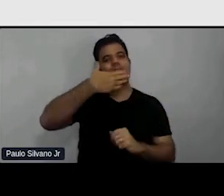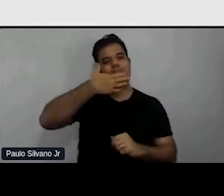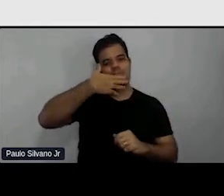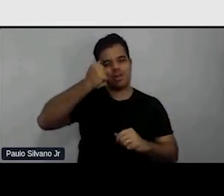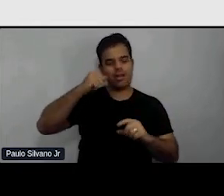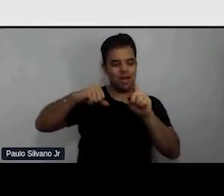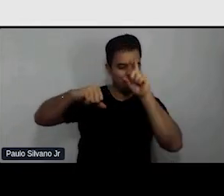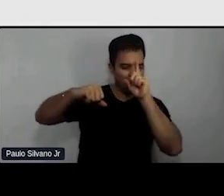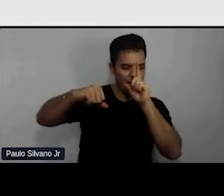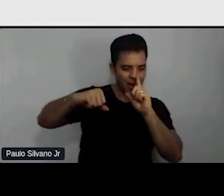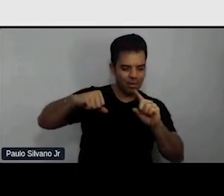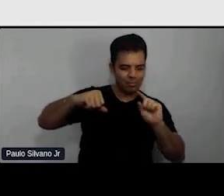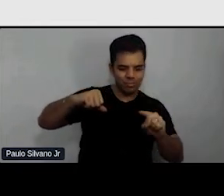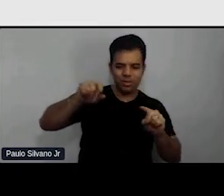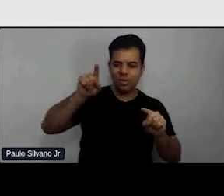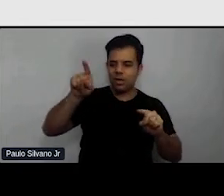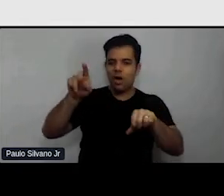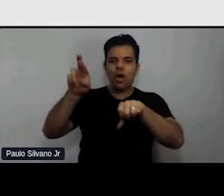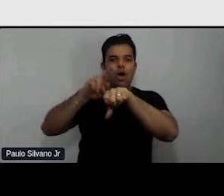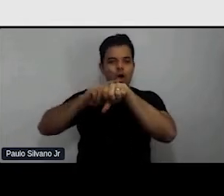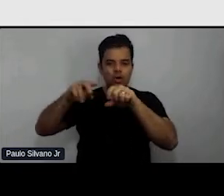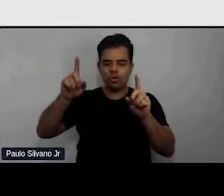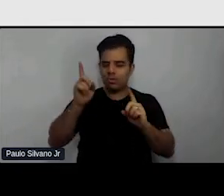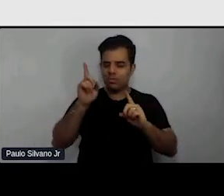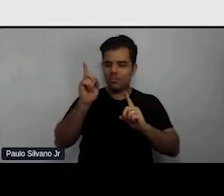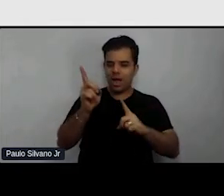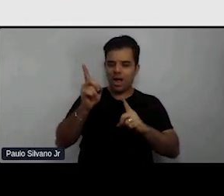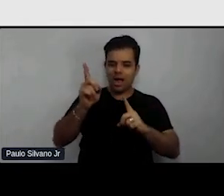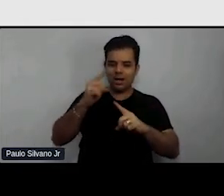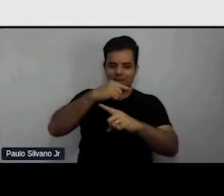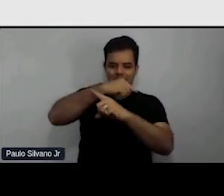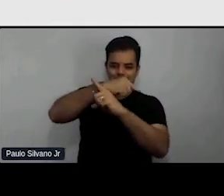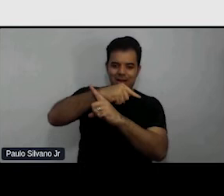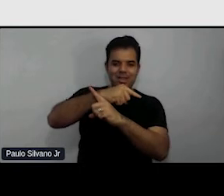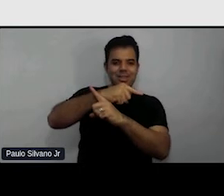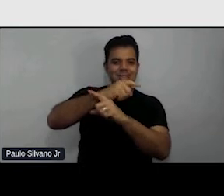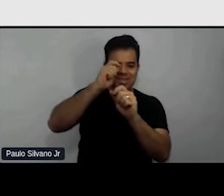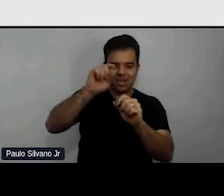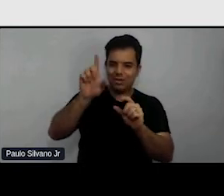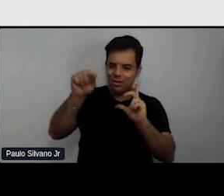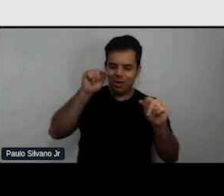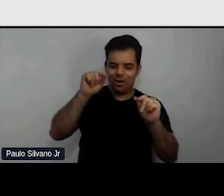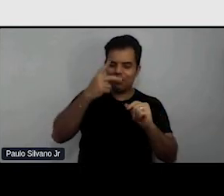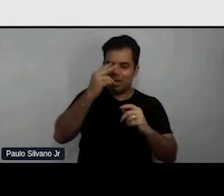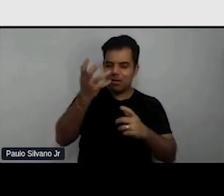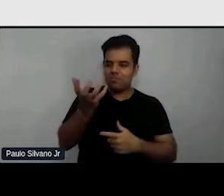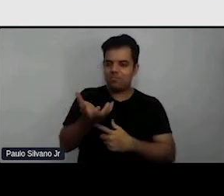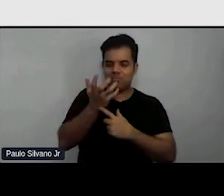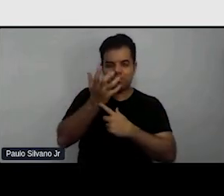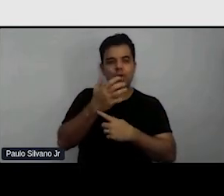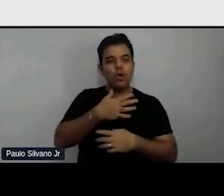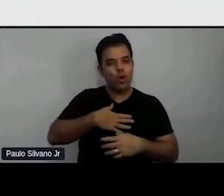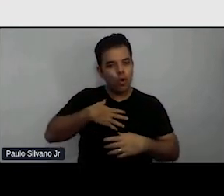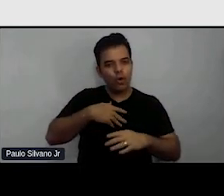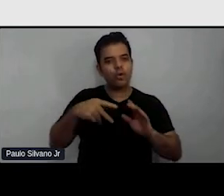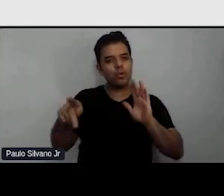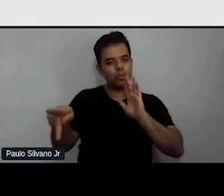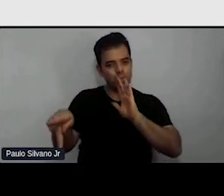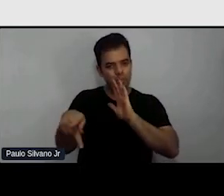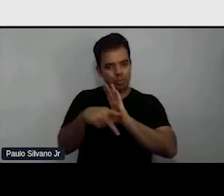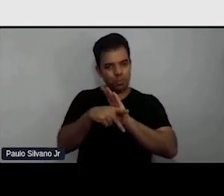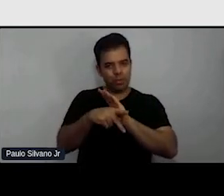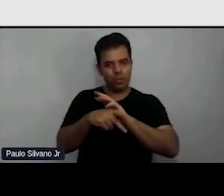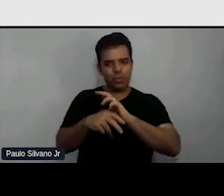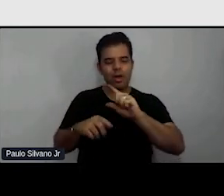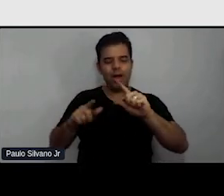Existem também alguns sites, né, algumas ferramentas que dá para eu testar. Eu gosto muito do Adobe. Ele tem uma aba